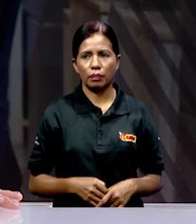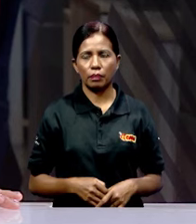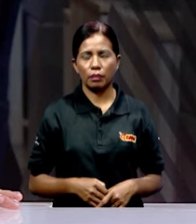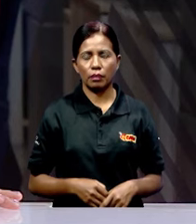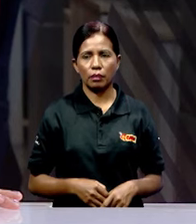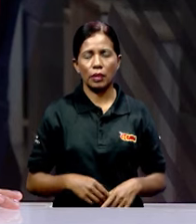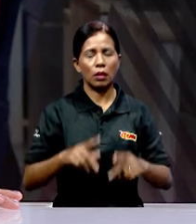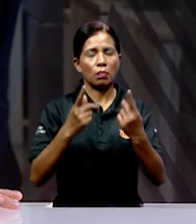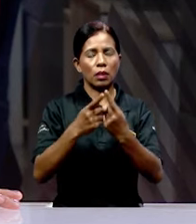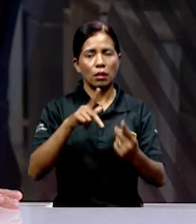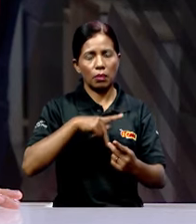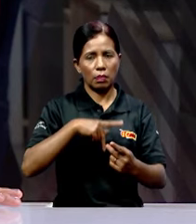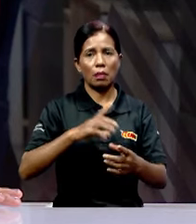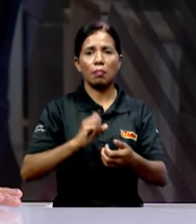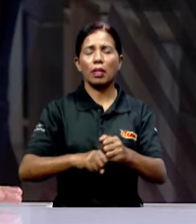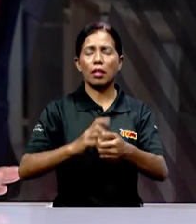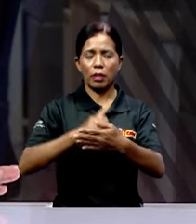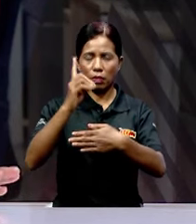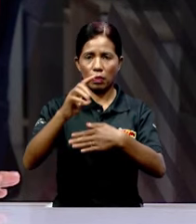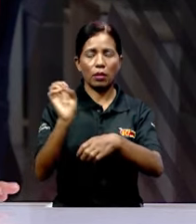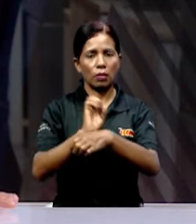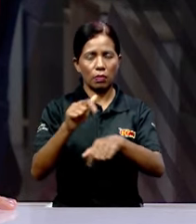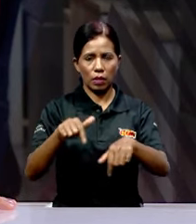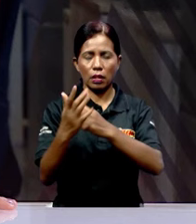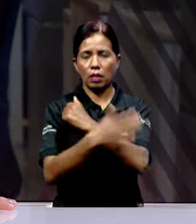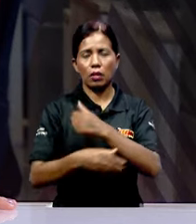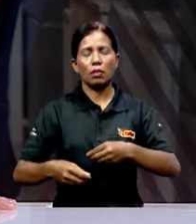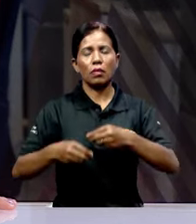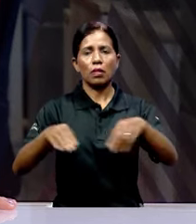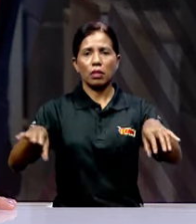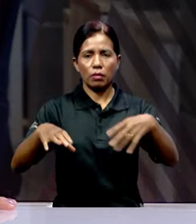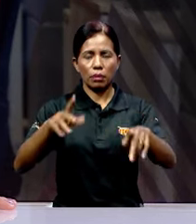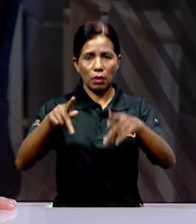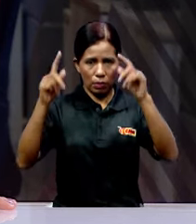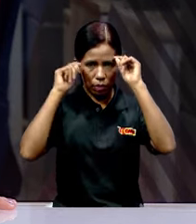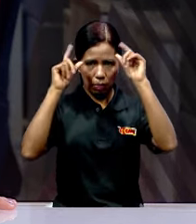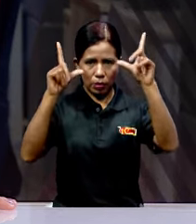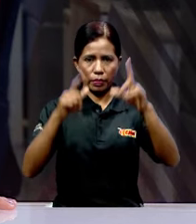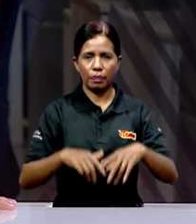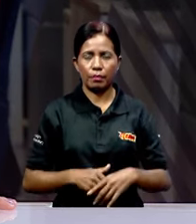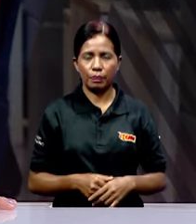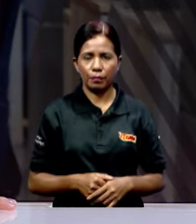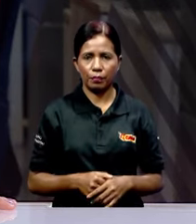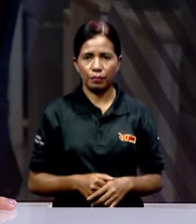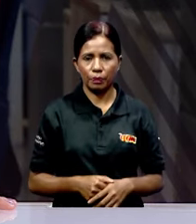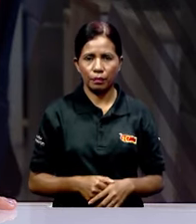Setor privado magbele desenvolve ekonomi Rai Larang nomo skria kampus servisu ba Timoroan.